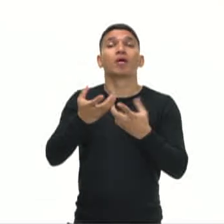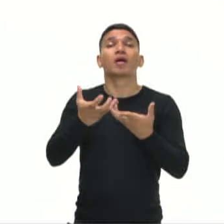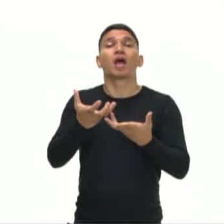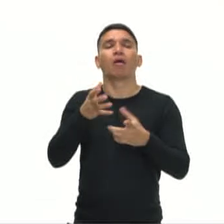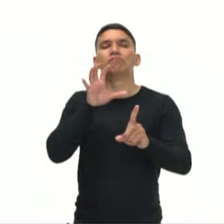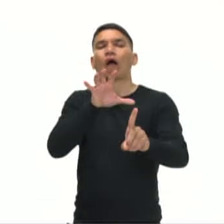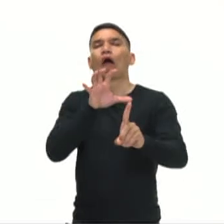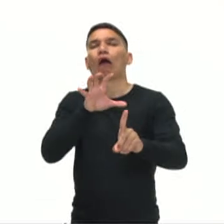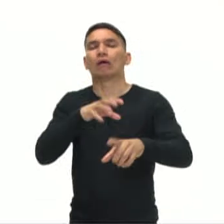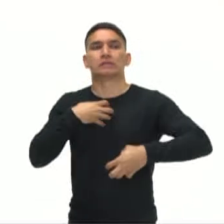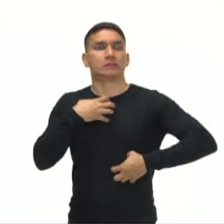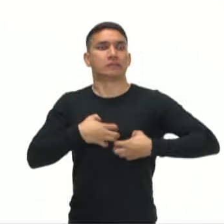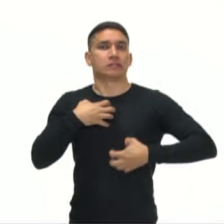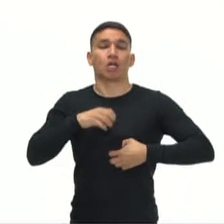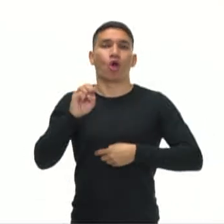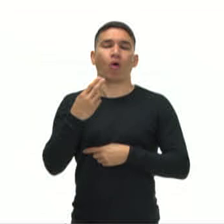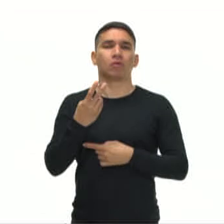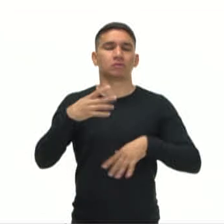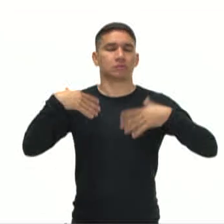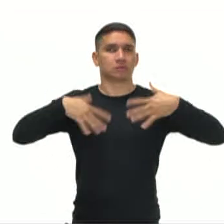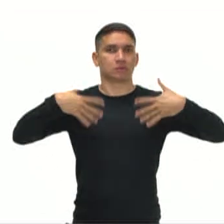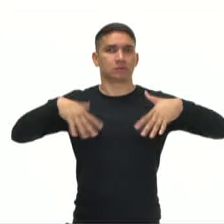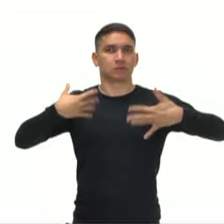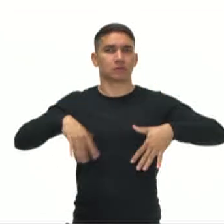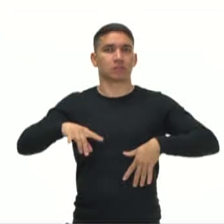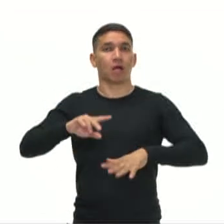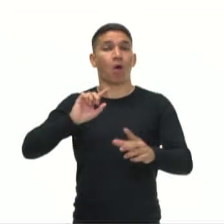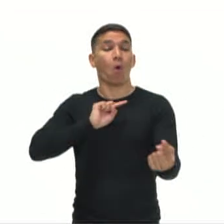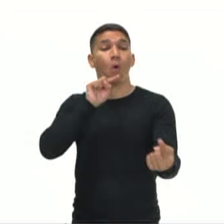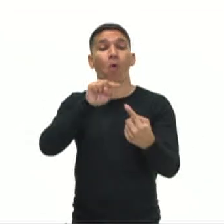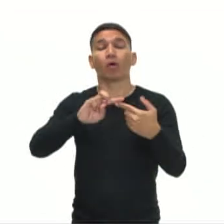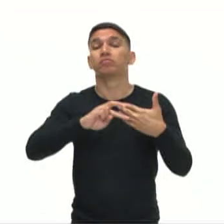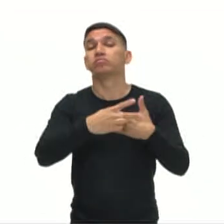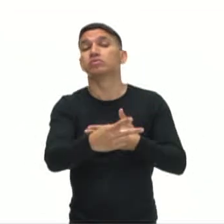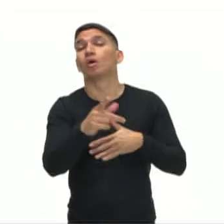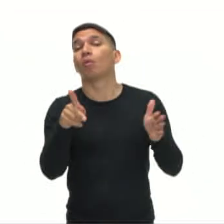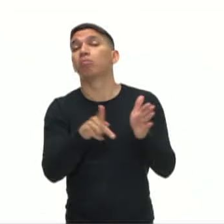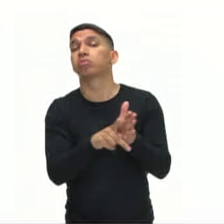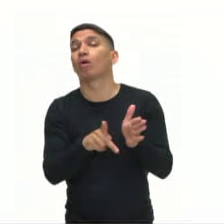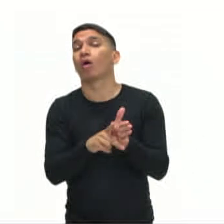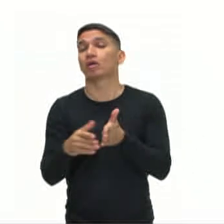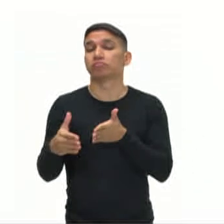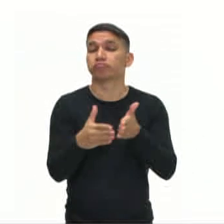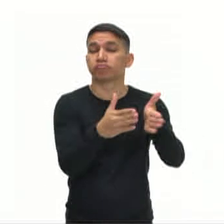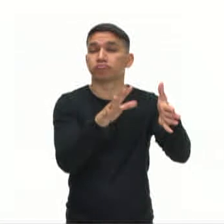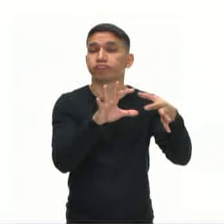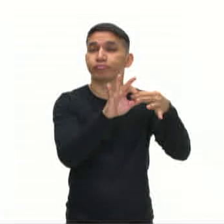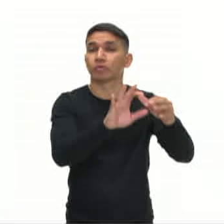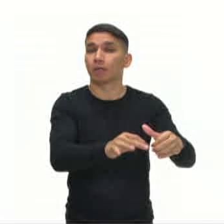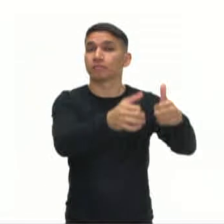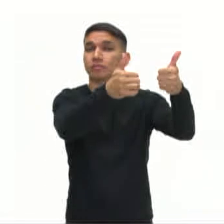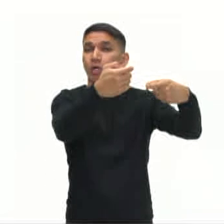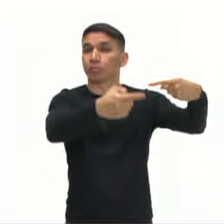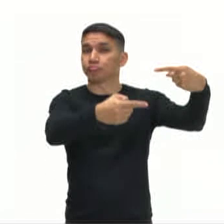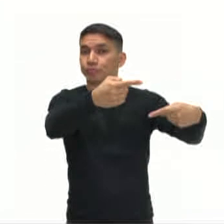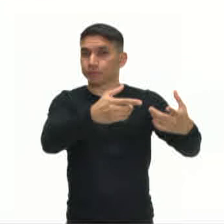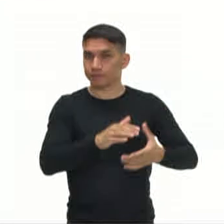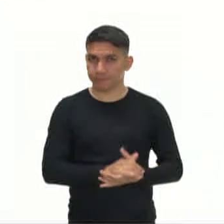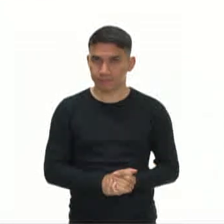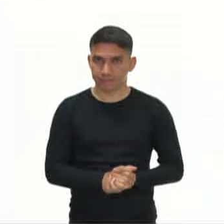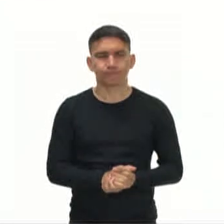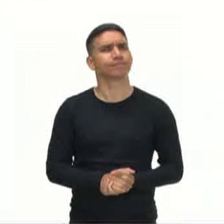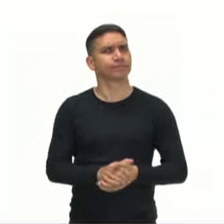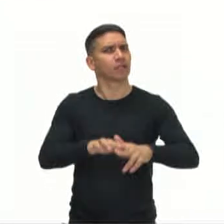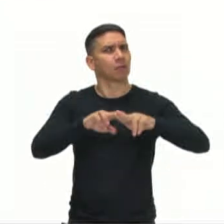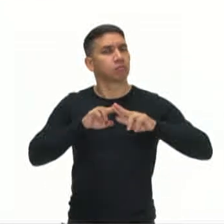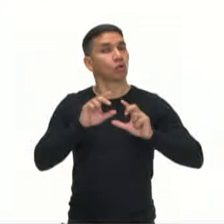ou revolta, com vistas a beneficiar um segmento político. Diante disso,